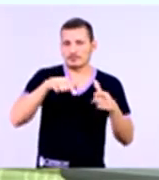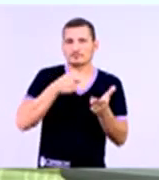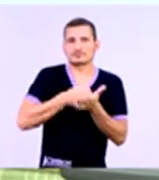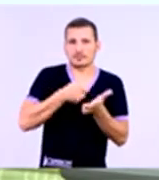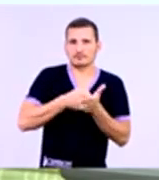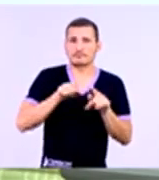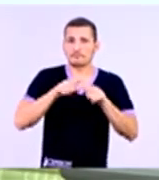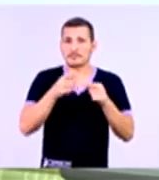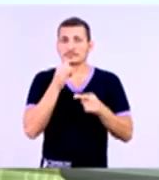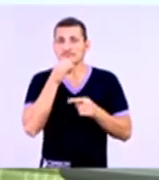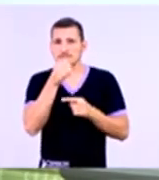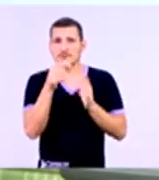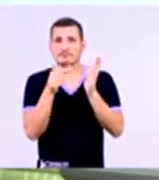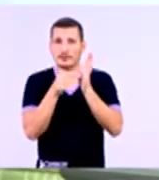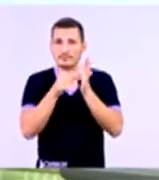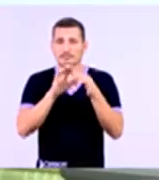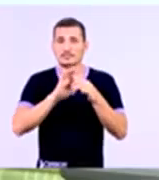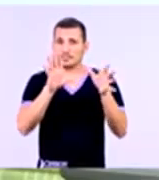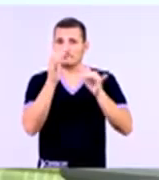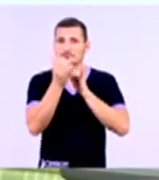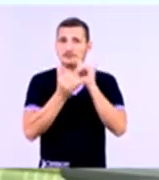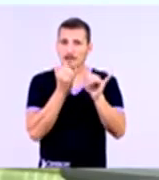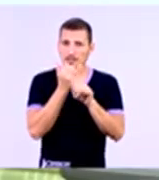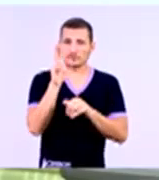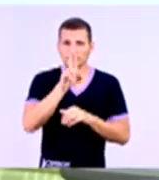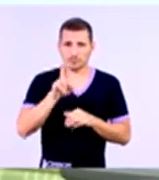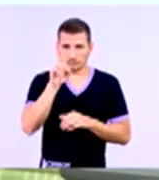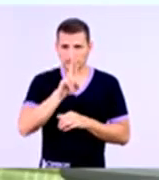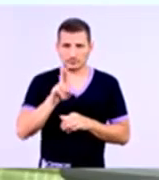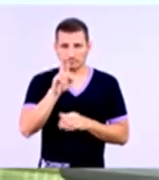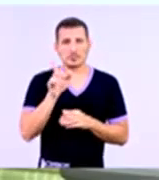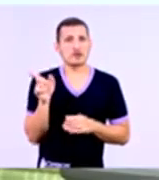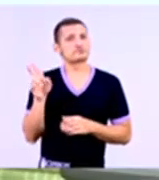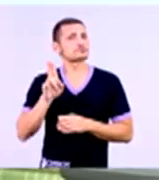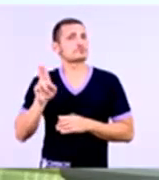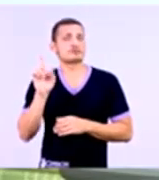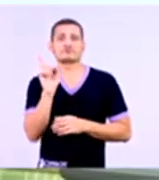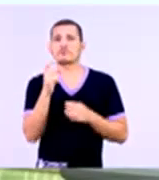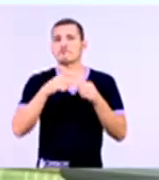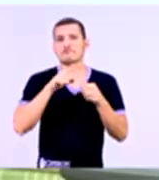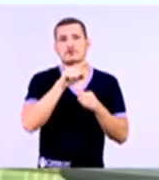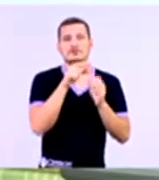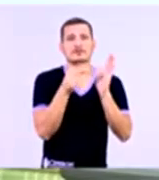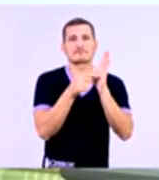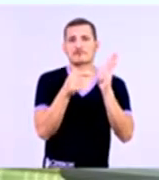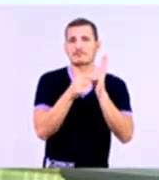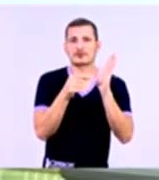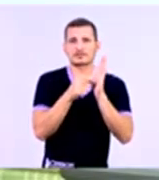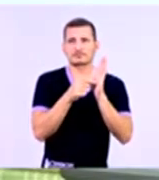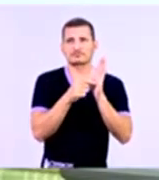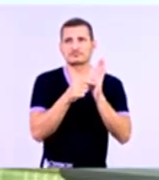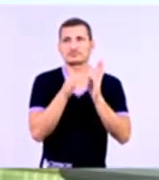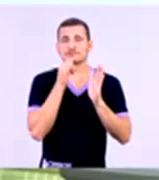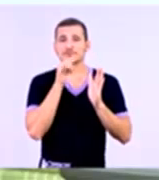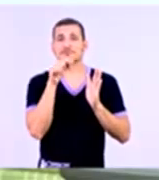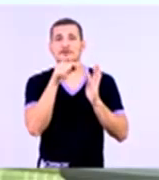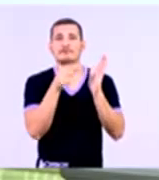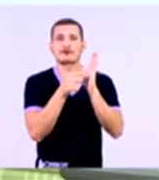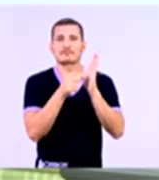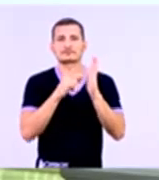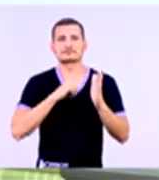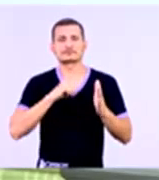se for uma ferramenta livre de uso na internet, o usuário não volta para a ferramenta se a ferramenta tiver